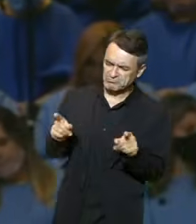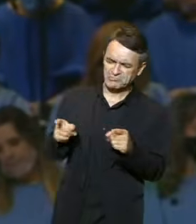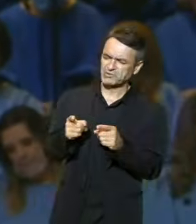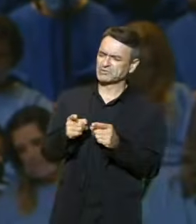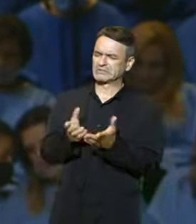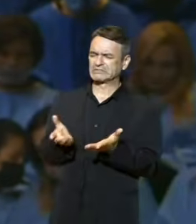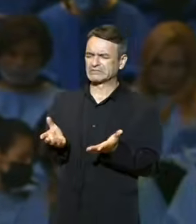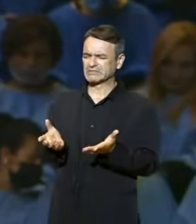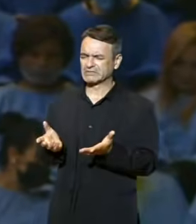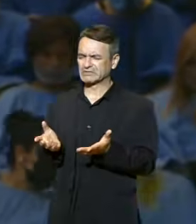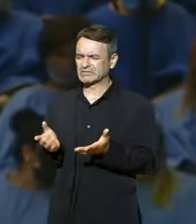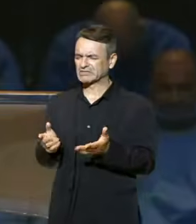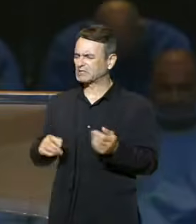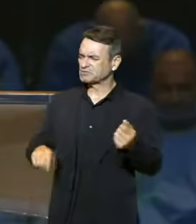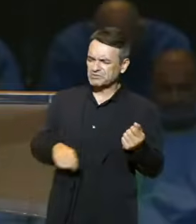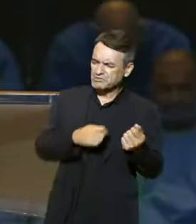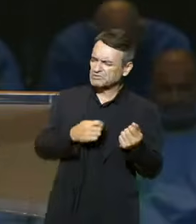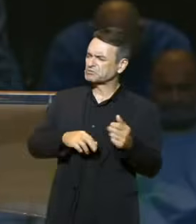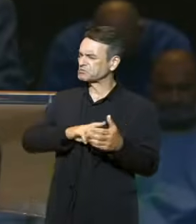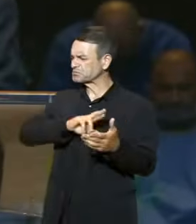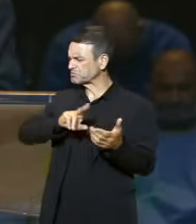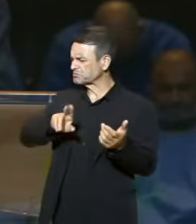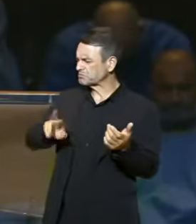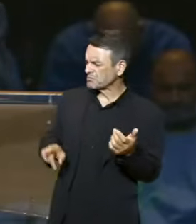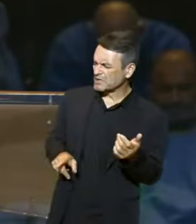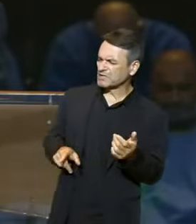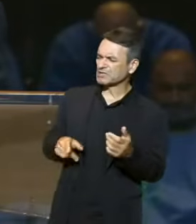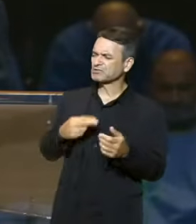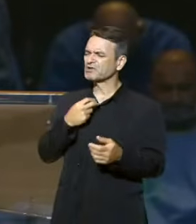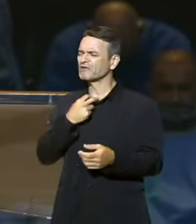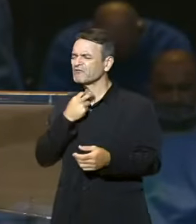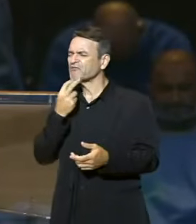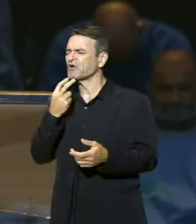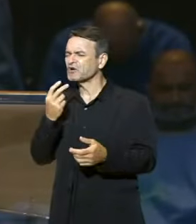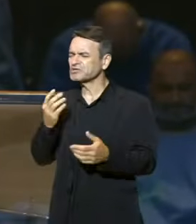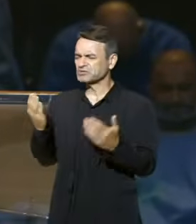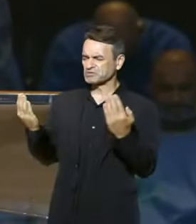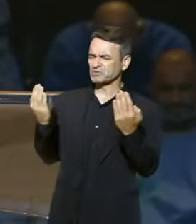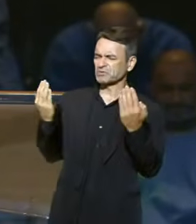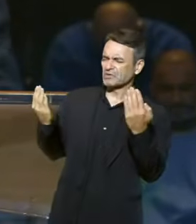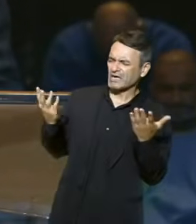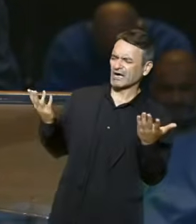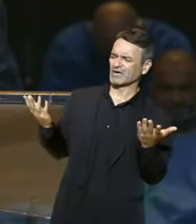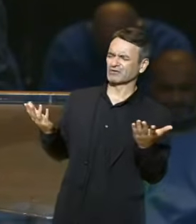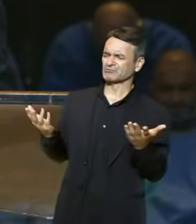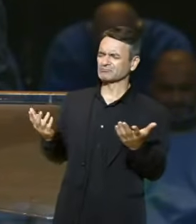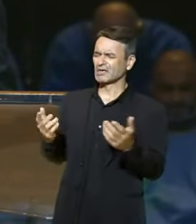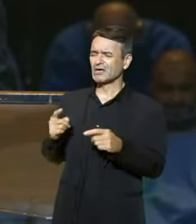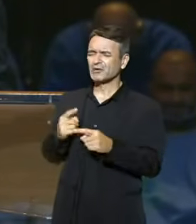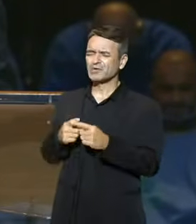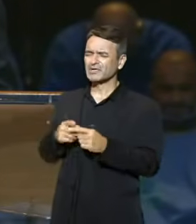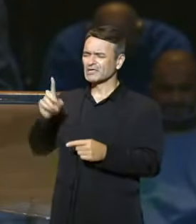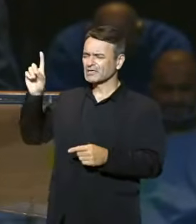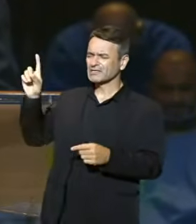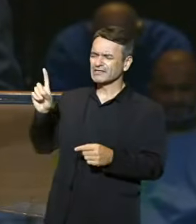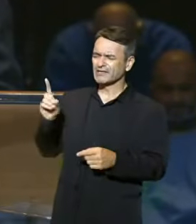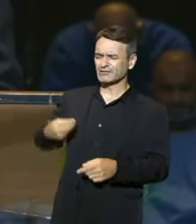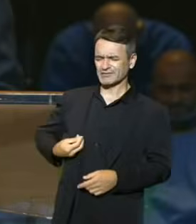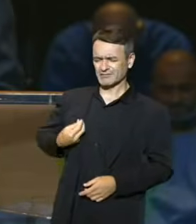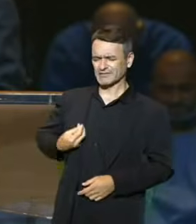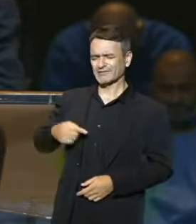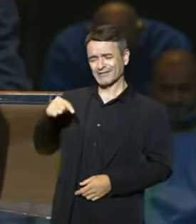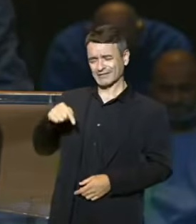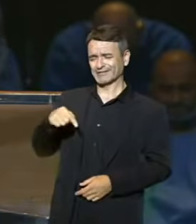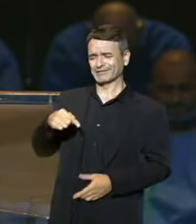músicas, com os instrumentos, com as vozes tão lindas do coral. Deus está nesse lugar, querendo falar comigo e com